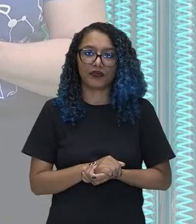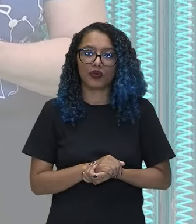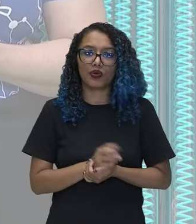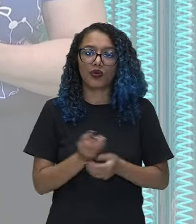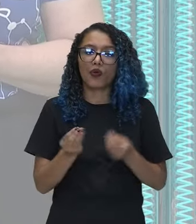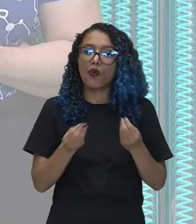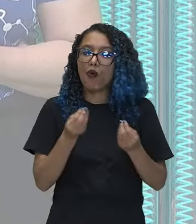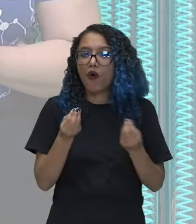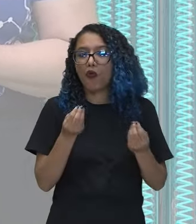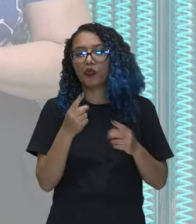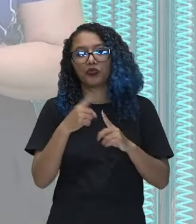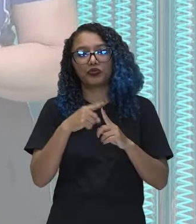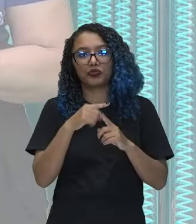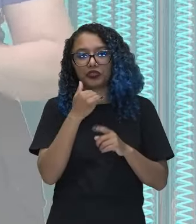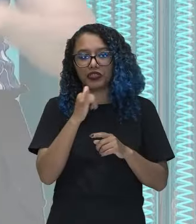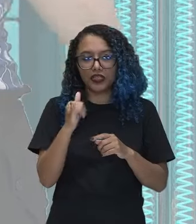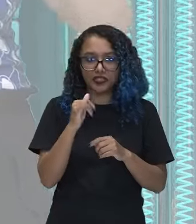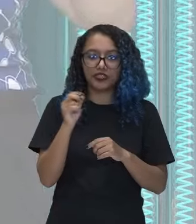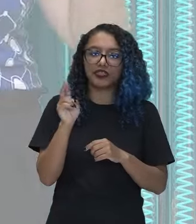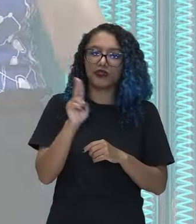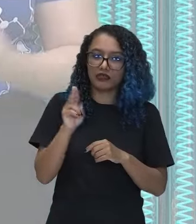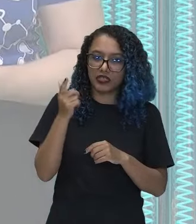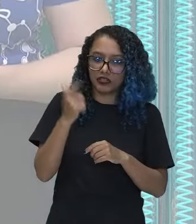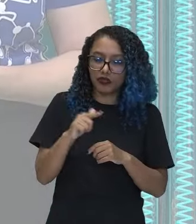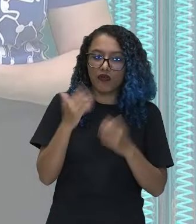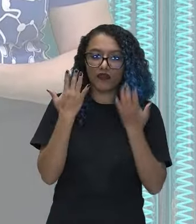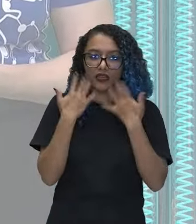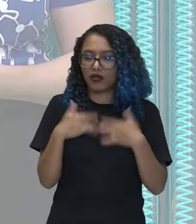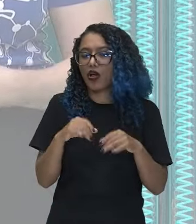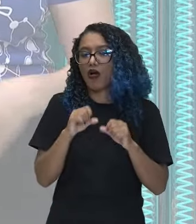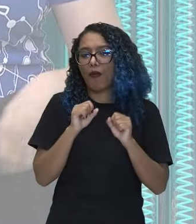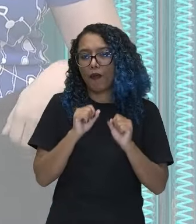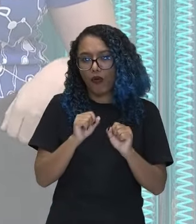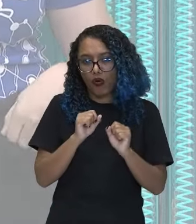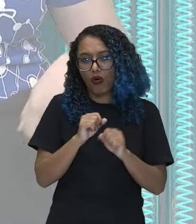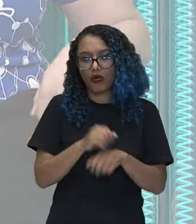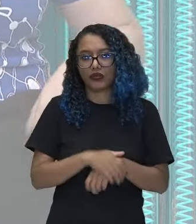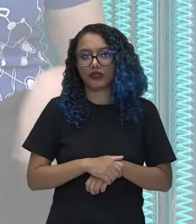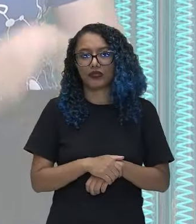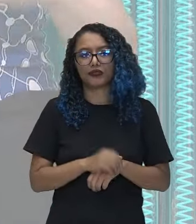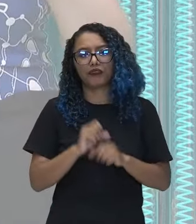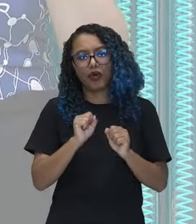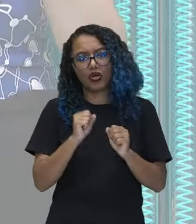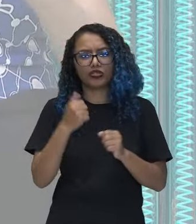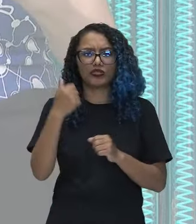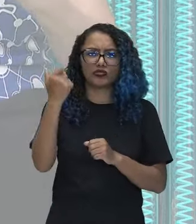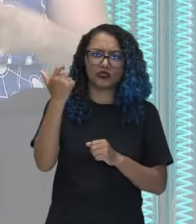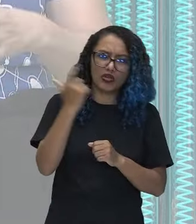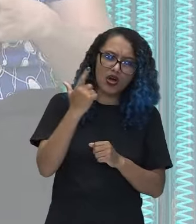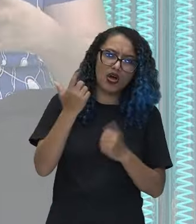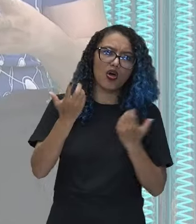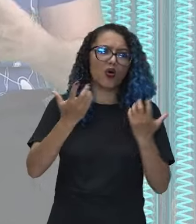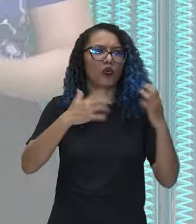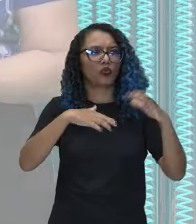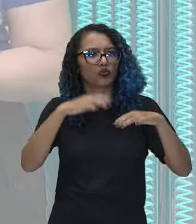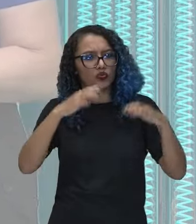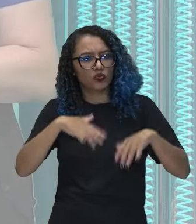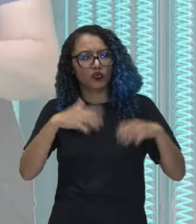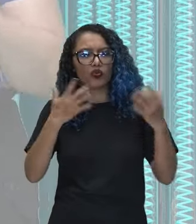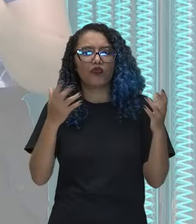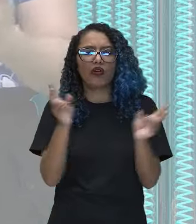energias renováveis, que são as energias que vêm através, pode ser do sol, da chuva, do